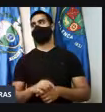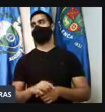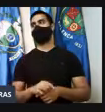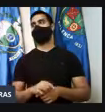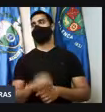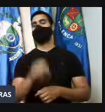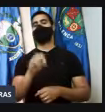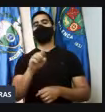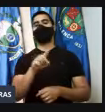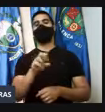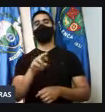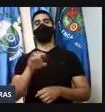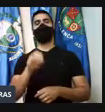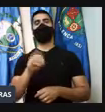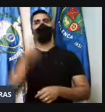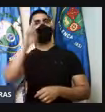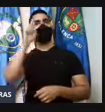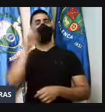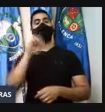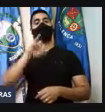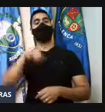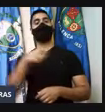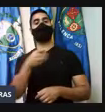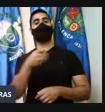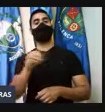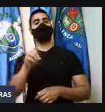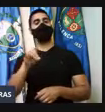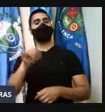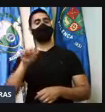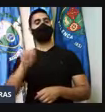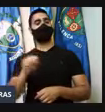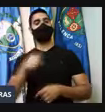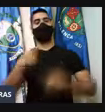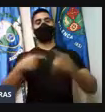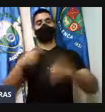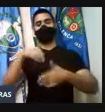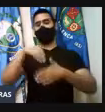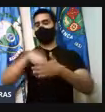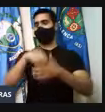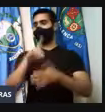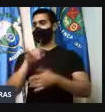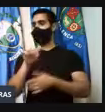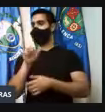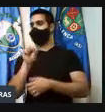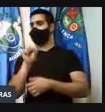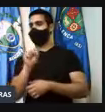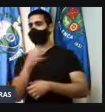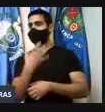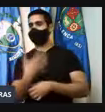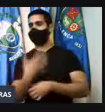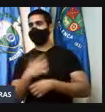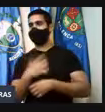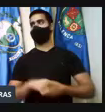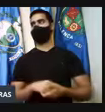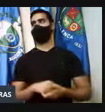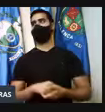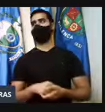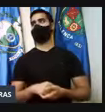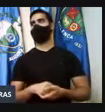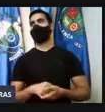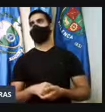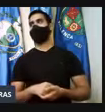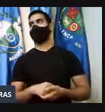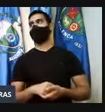Osório Barbosa, chefe da UBS João Dias, dando ainda as providências. Discussão única e votação dia 8/12/2020. Parecer da Comissão de